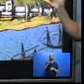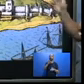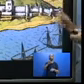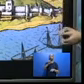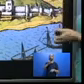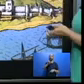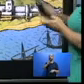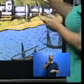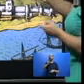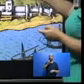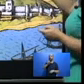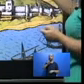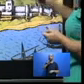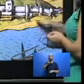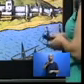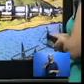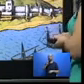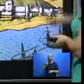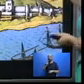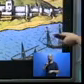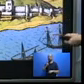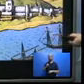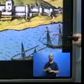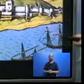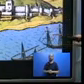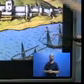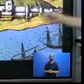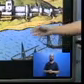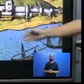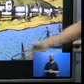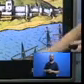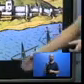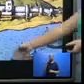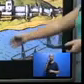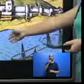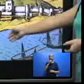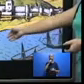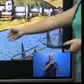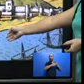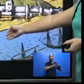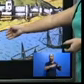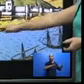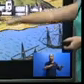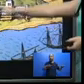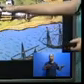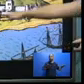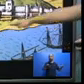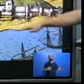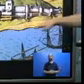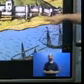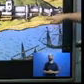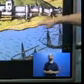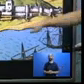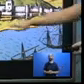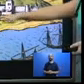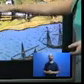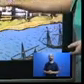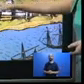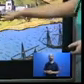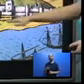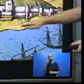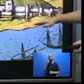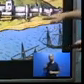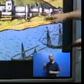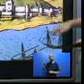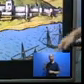futuras, tá? Feitorias, lá no litoral, né? Porque já que os navios ancoravam aqui, as feitorias ficavam